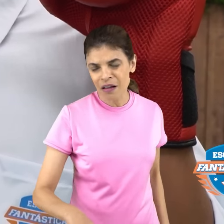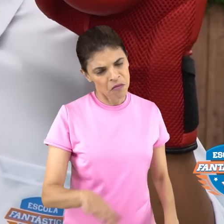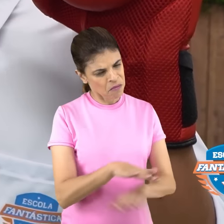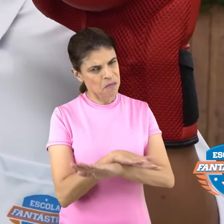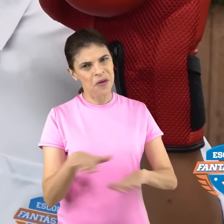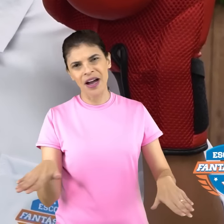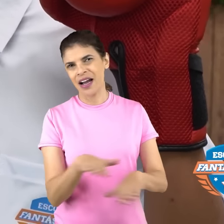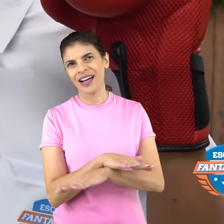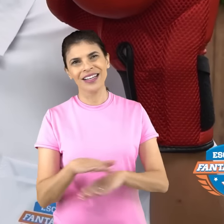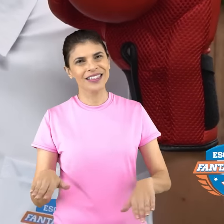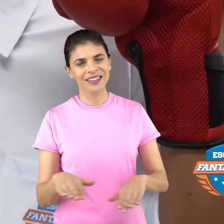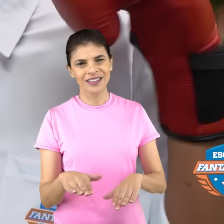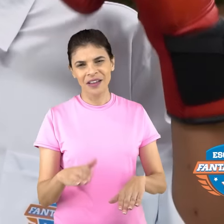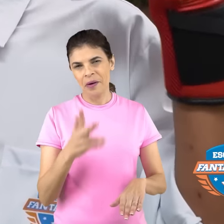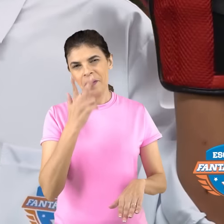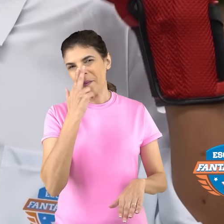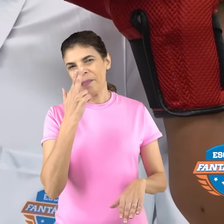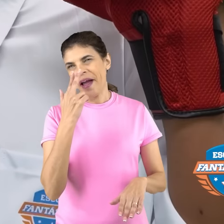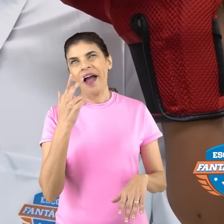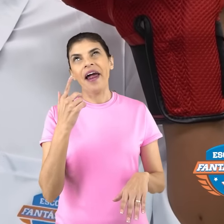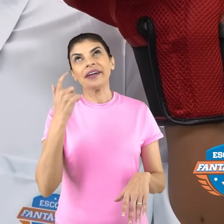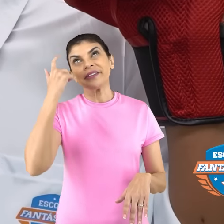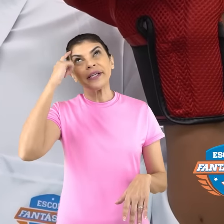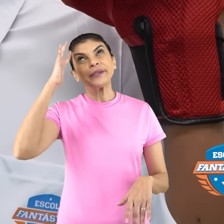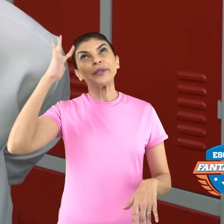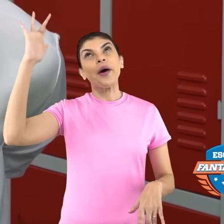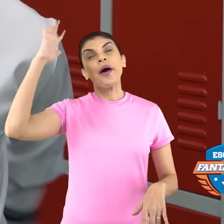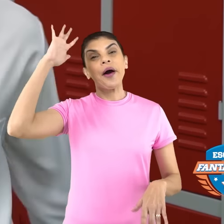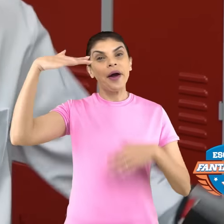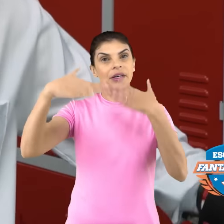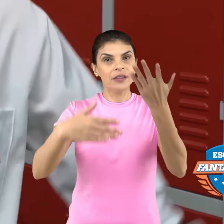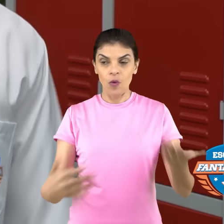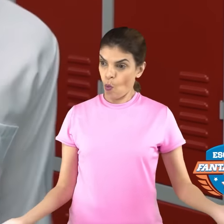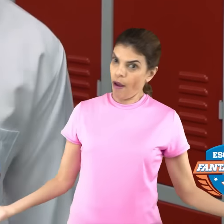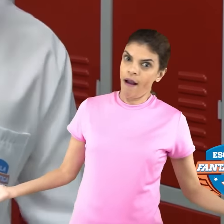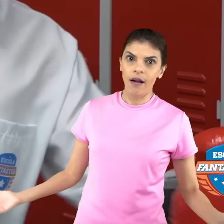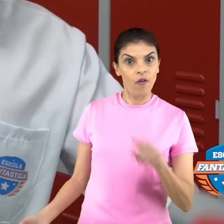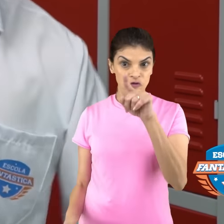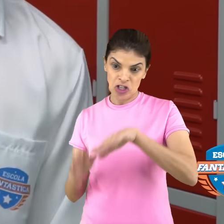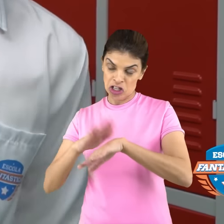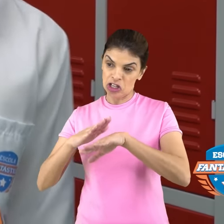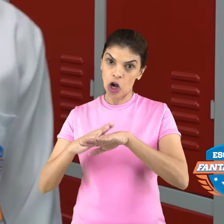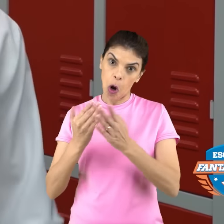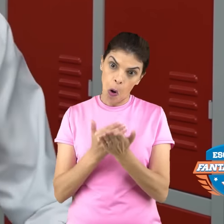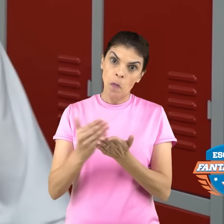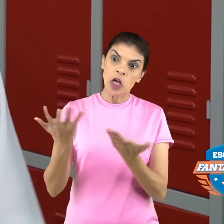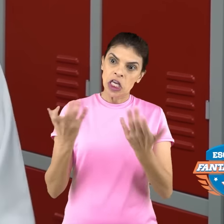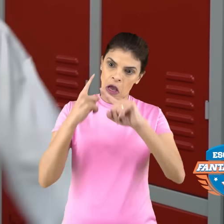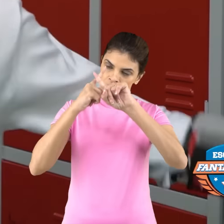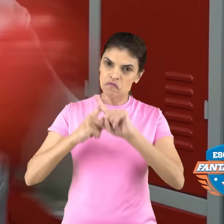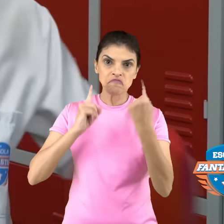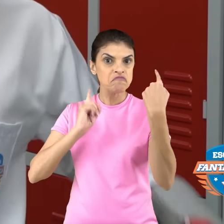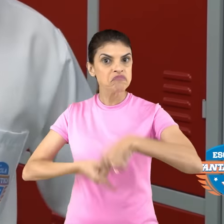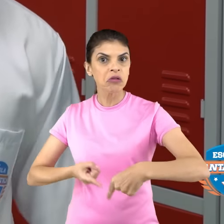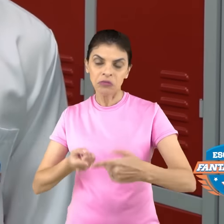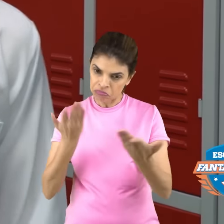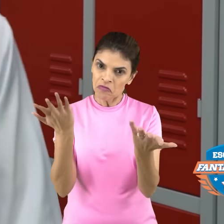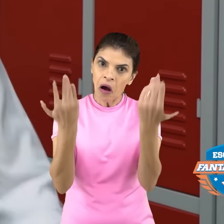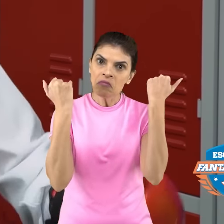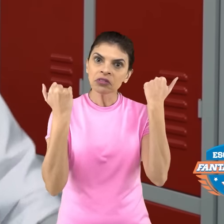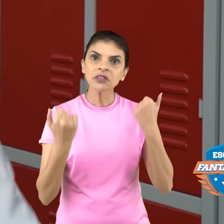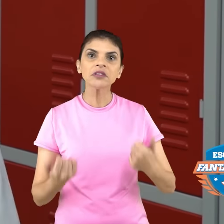aqui. Vem cá, você não acha que isso tá indo longe demais? Ué? Não foi você que começou? Agora a gente vai